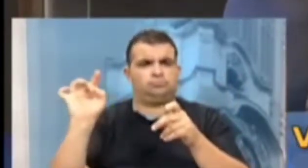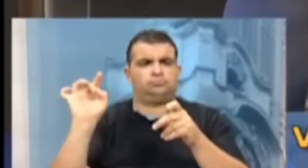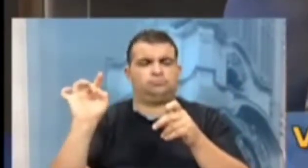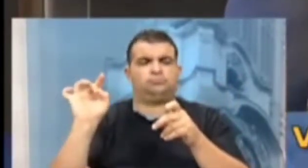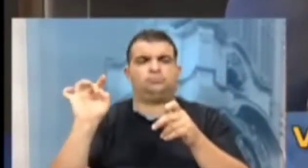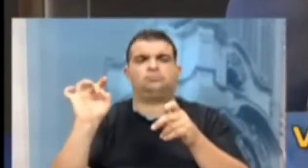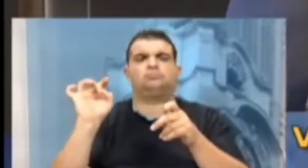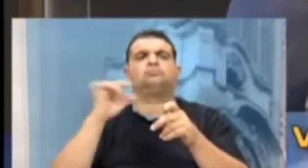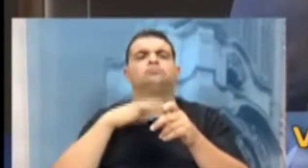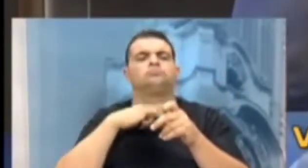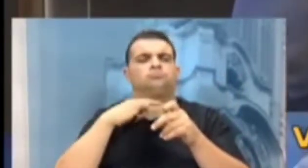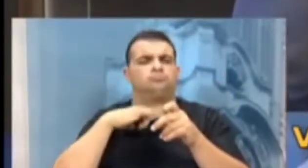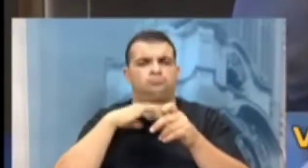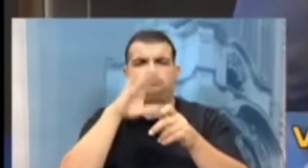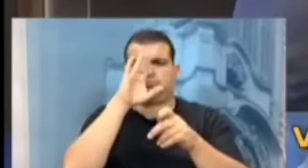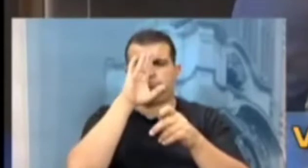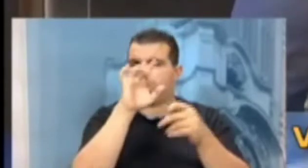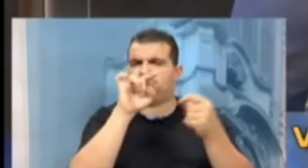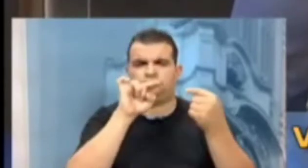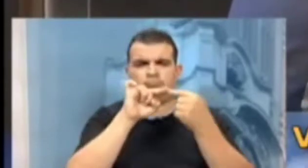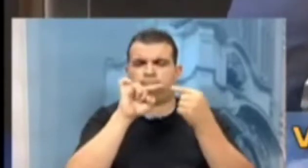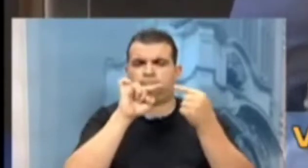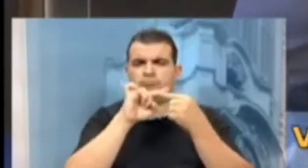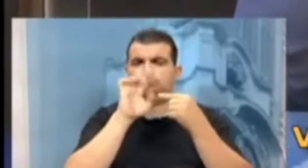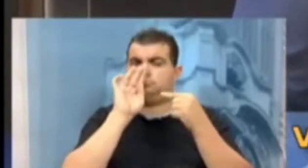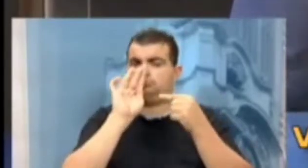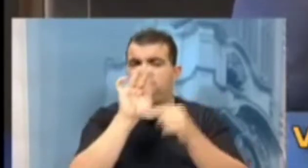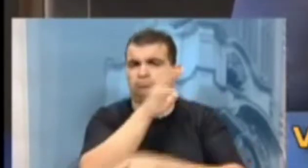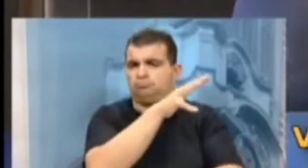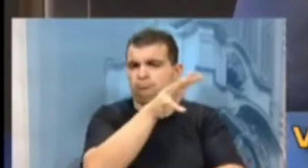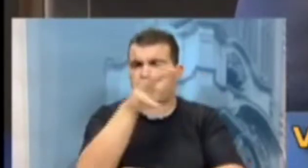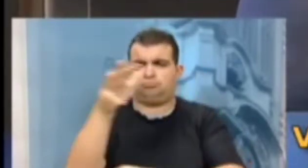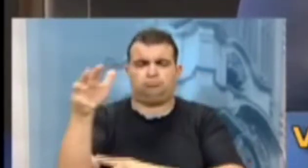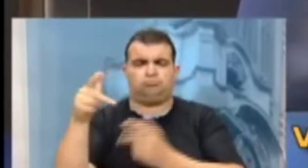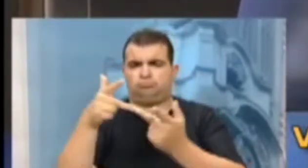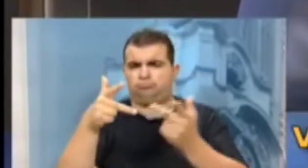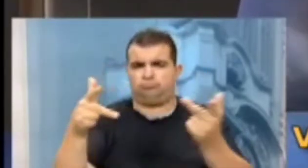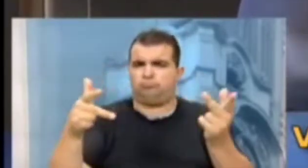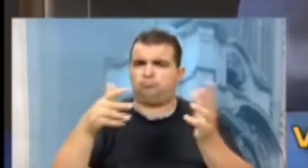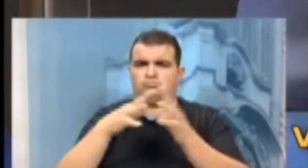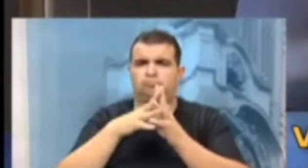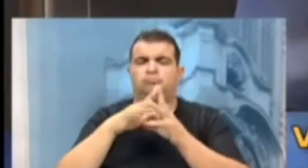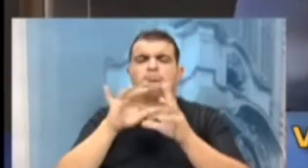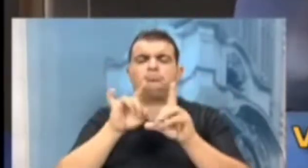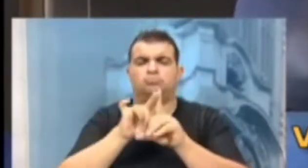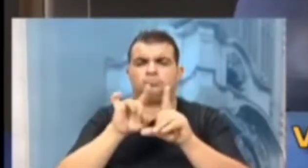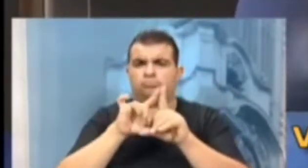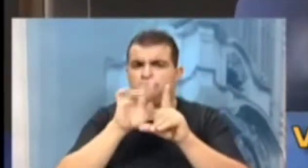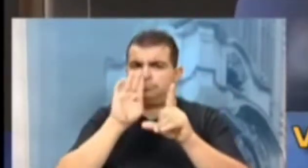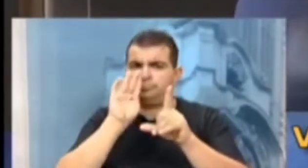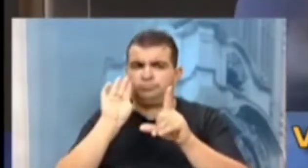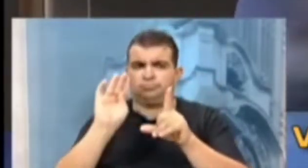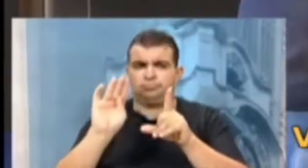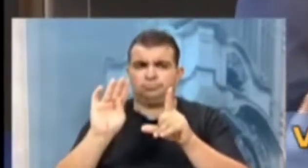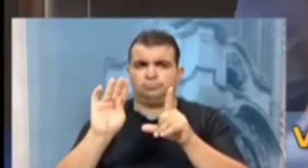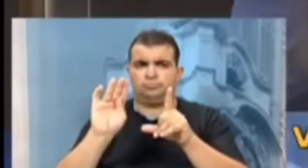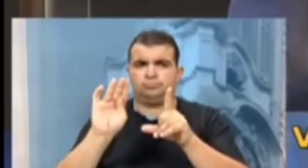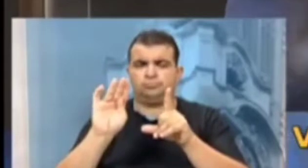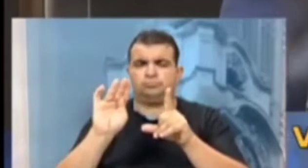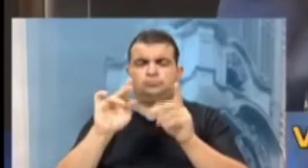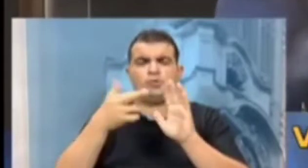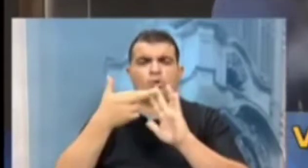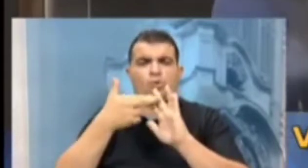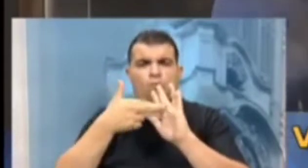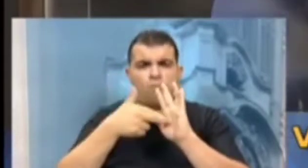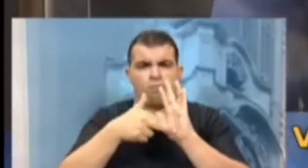que isso tem uma relação Direta com o nosso desprezo ao meio ambiente com o nosso desprezo as